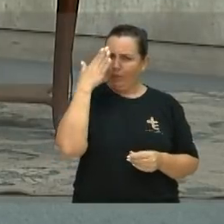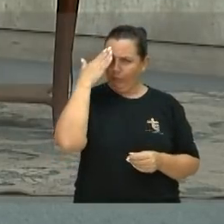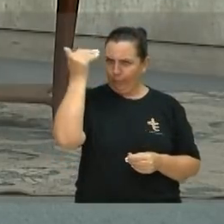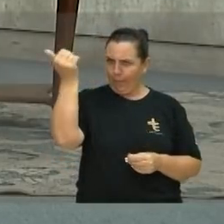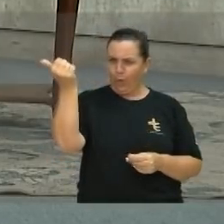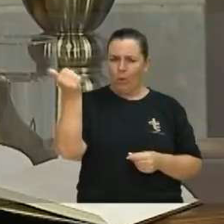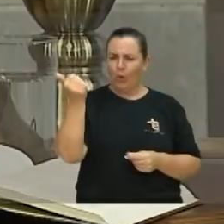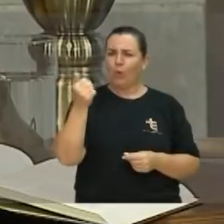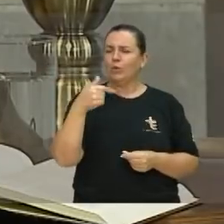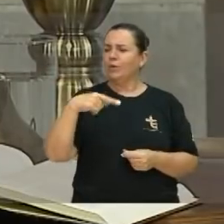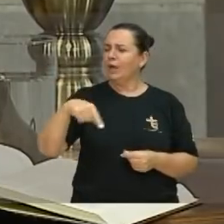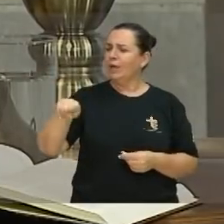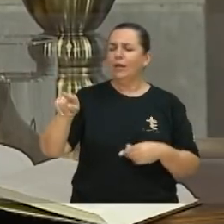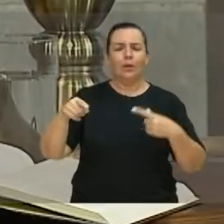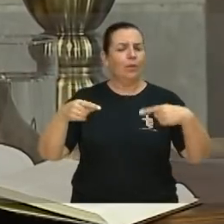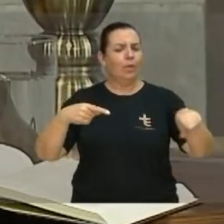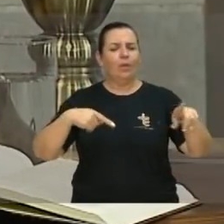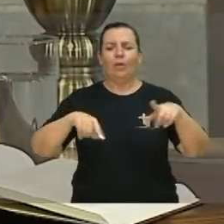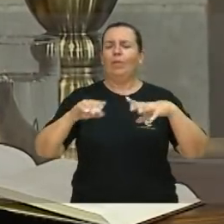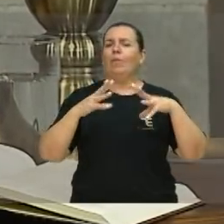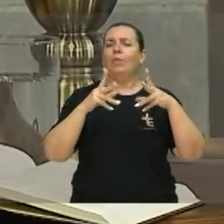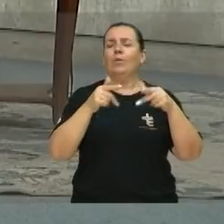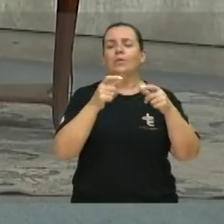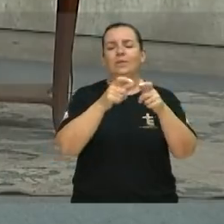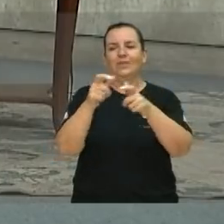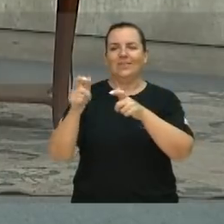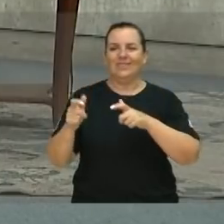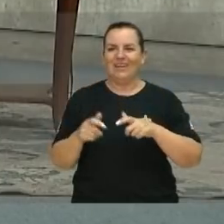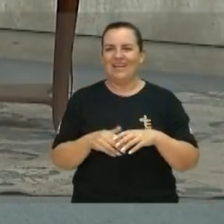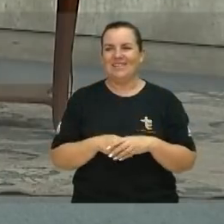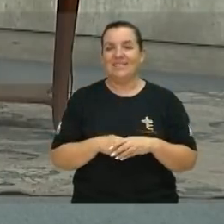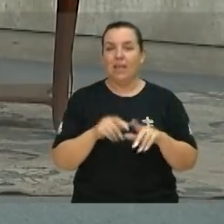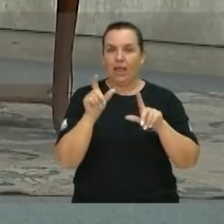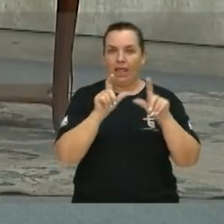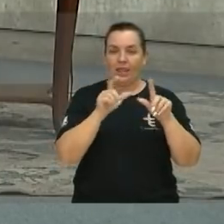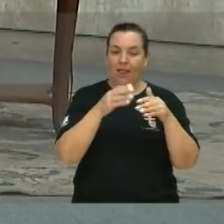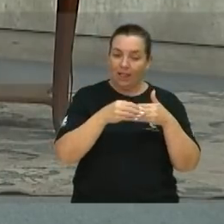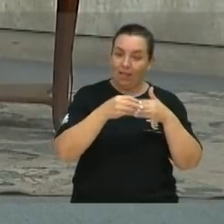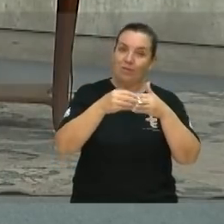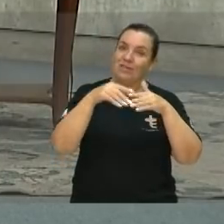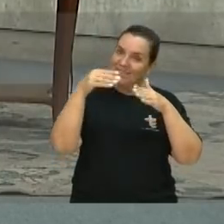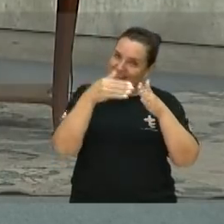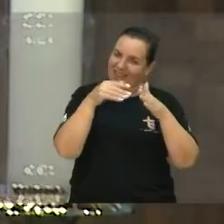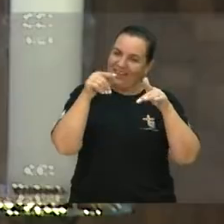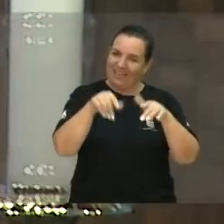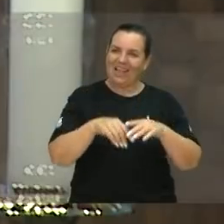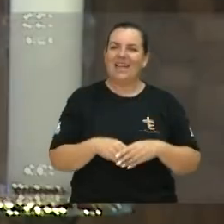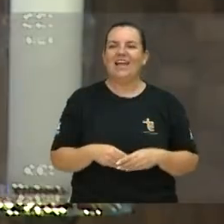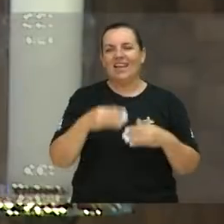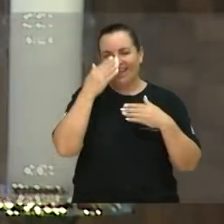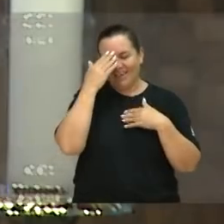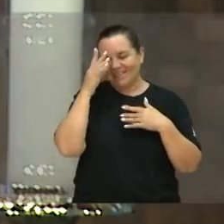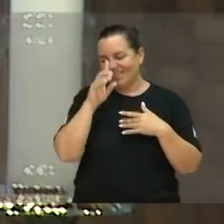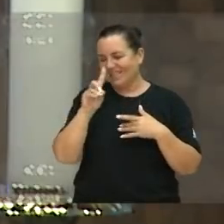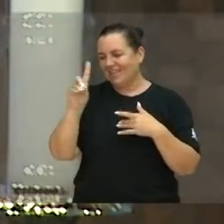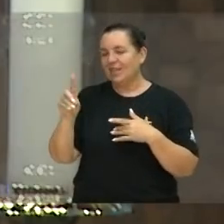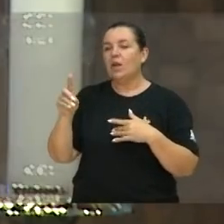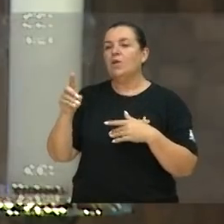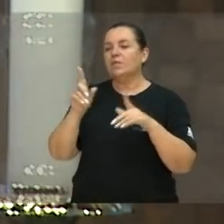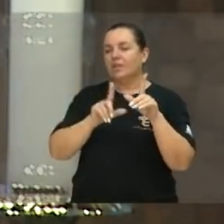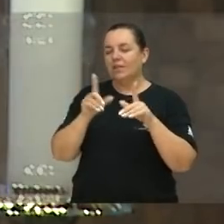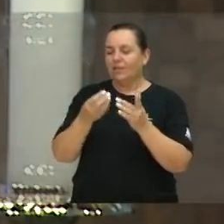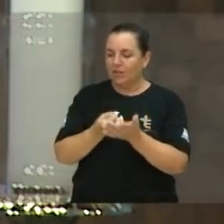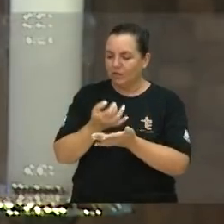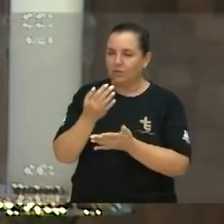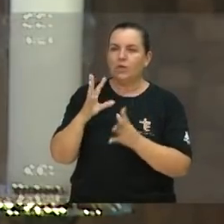famoso hein está indo para todos esses lugares aí a tv leva você até lá não é graças a deus a tv